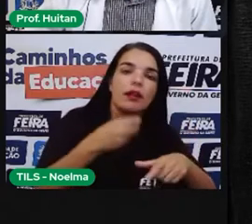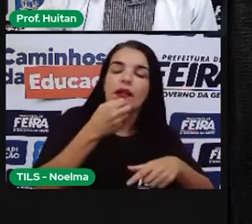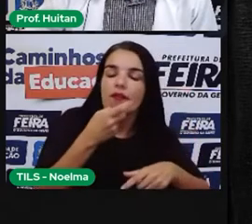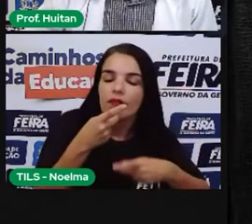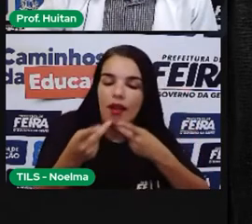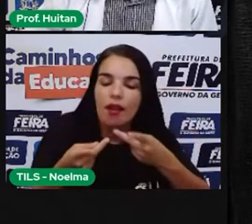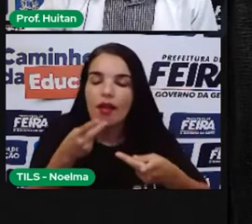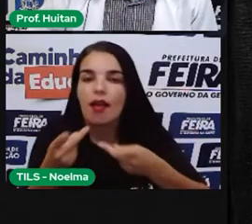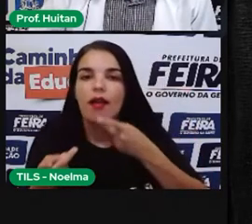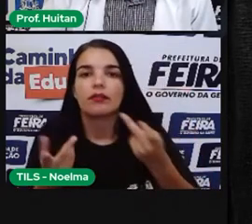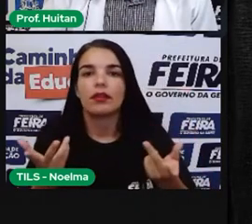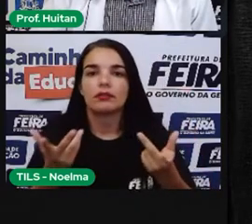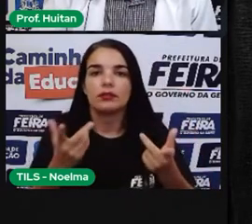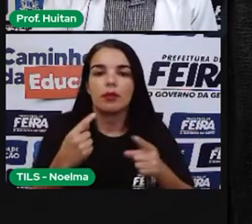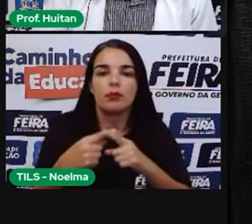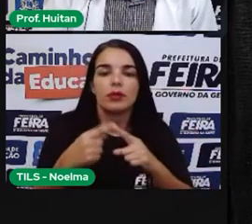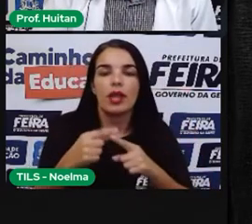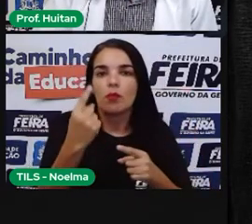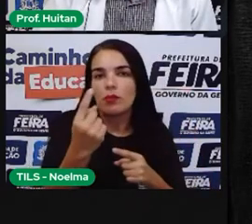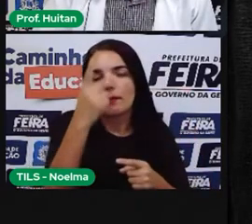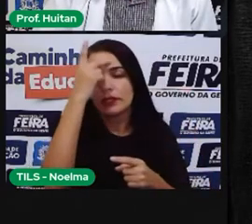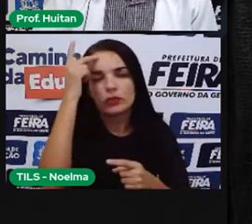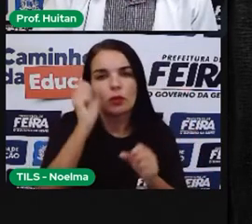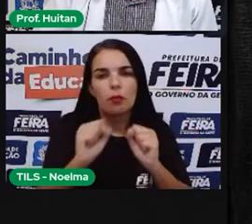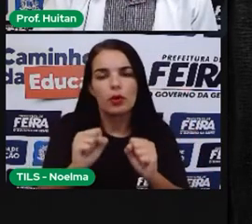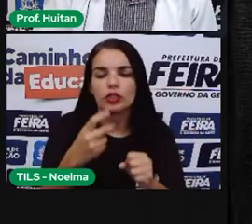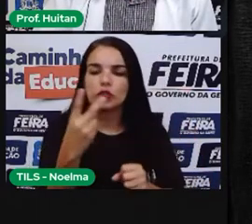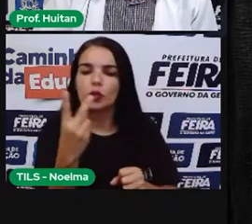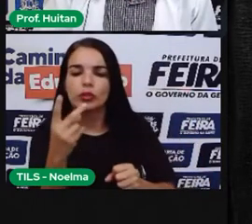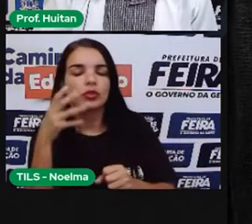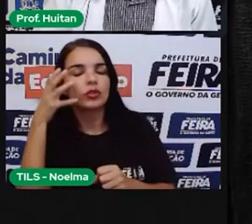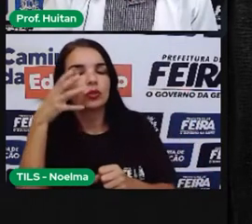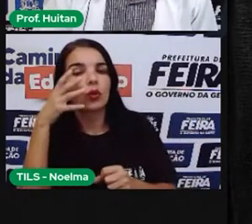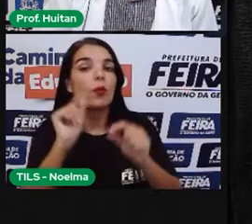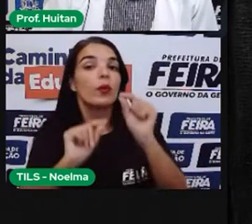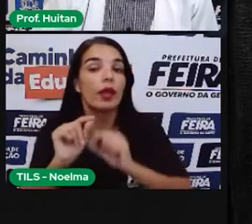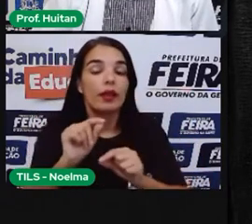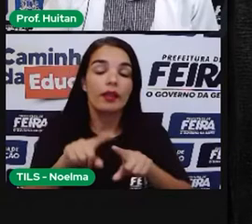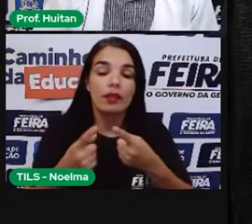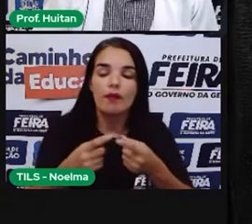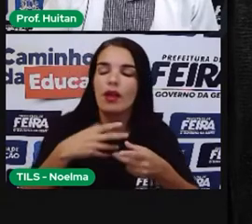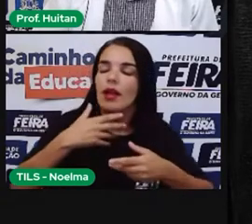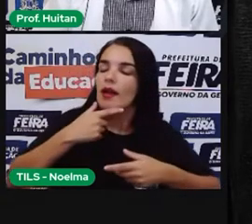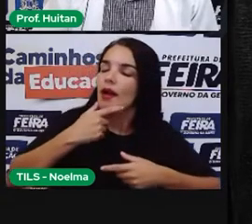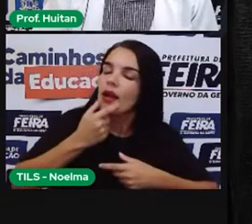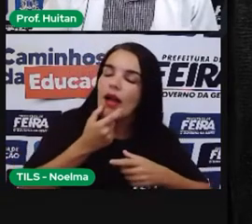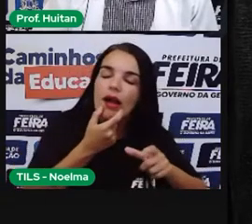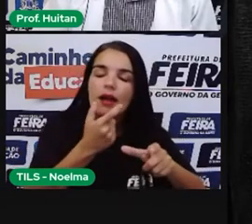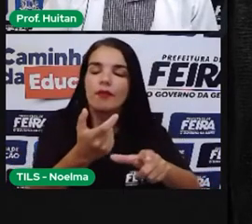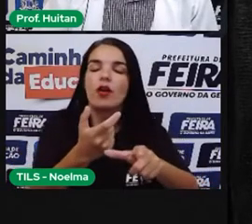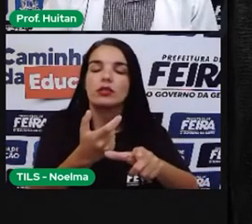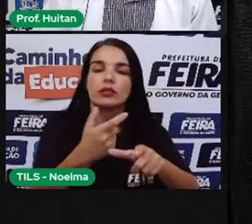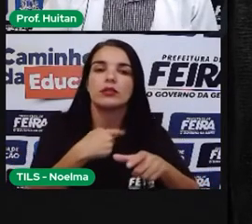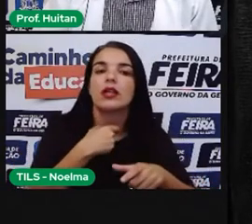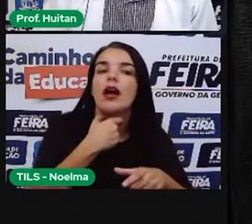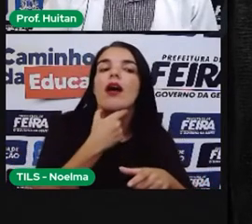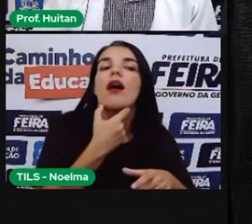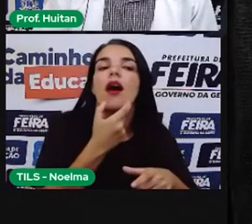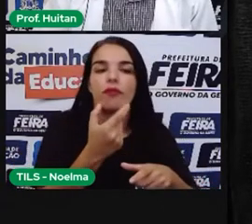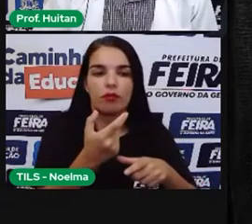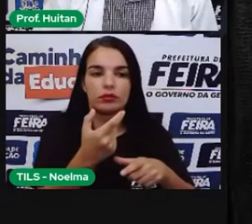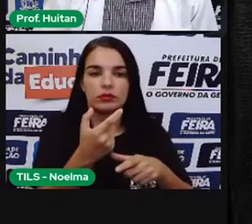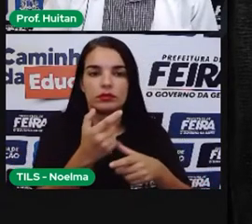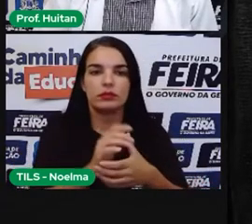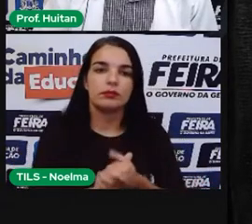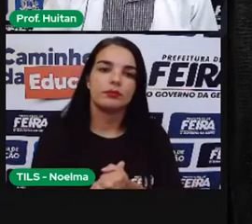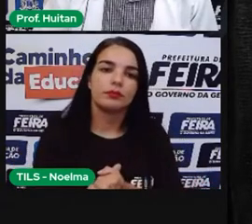Uma pessoa não pode emitir dois sons ao mesmo tempo. Então, o cantor faz a melodia da música, que também pode ser, essa melodia pode ser feita por